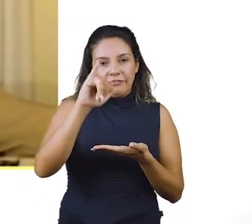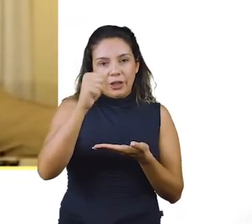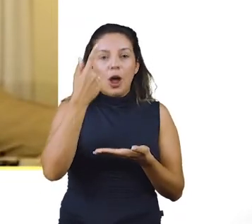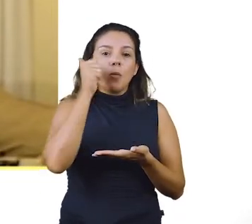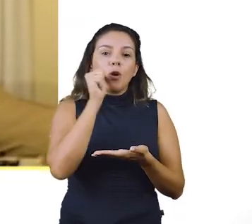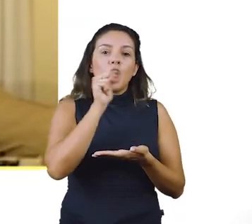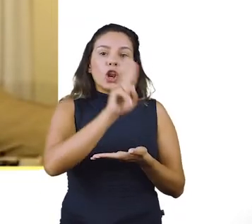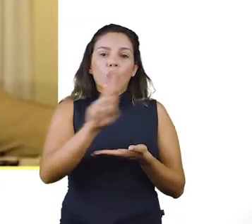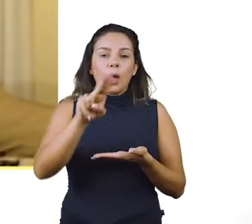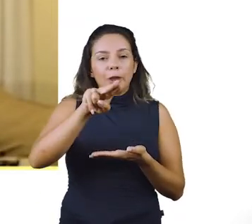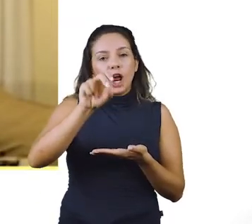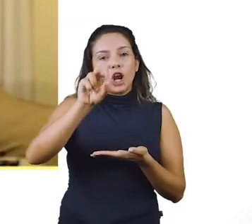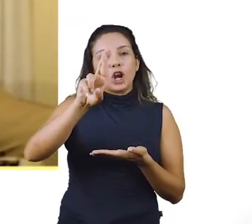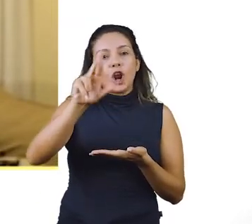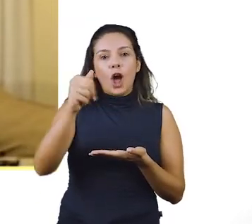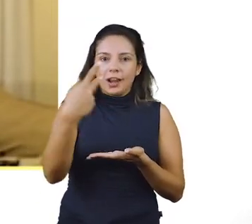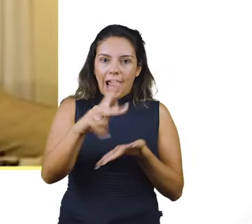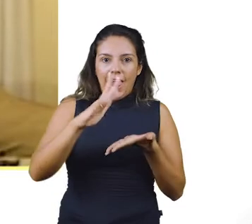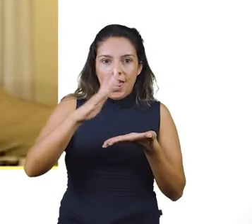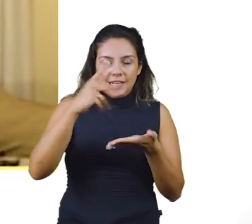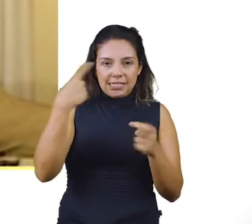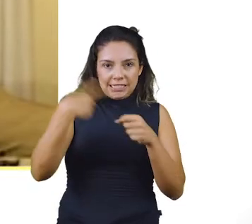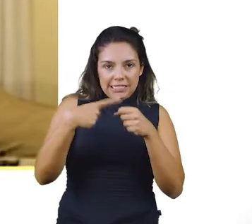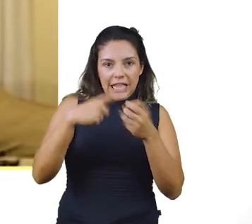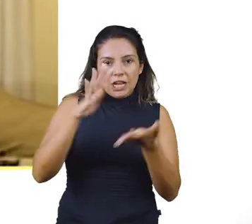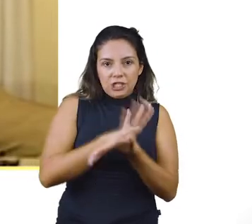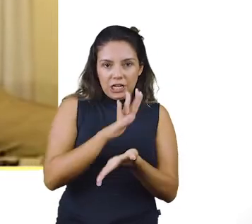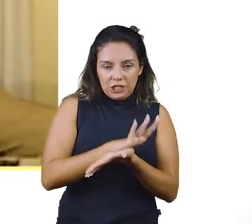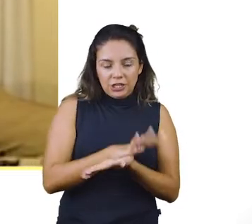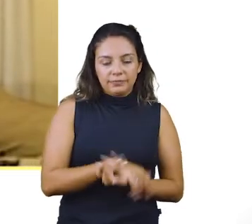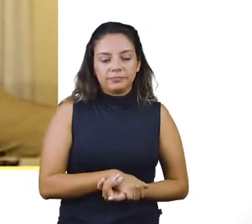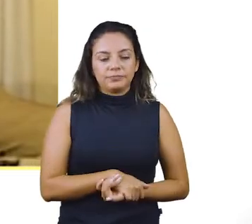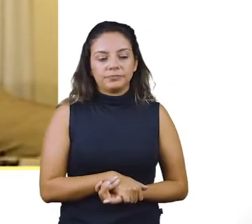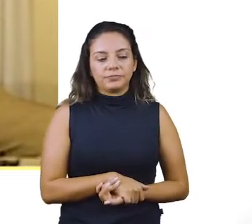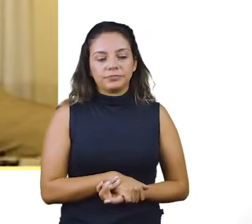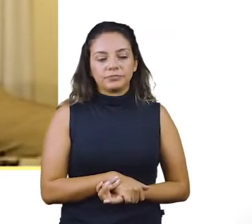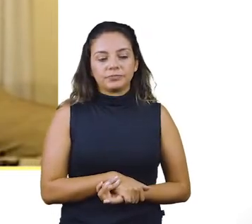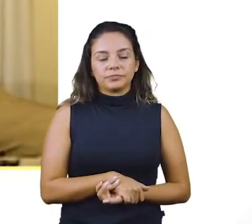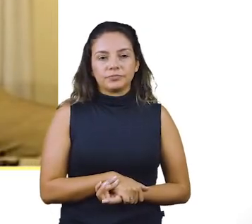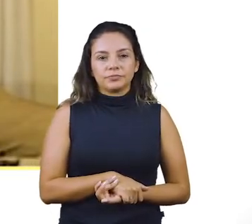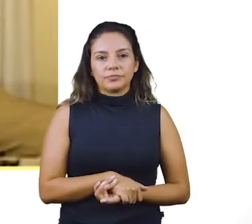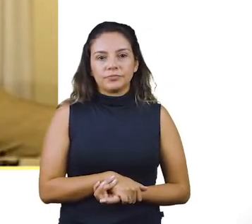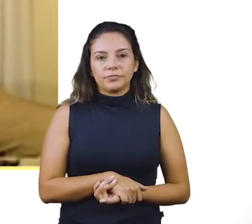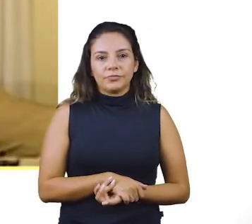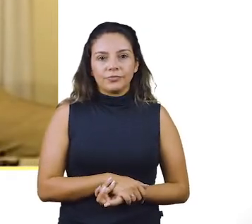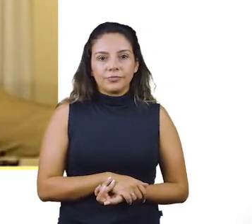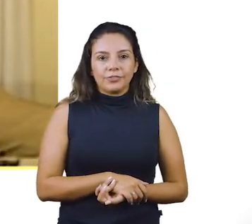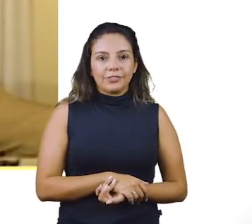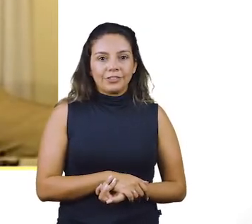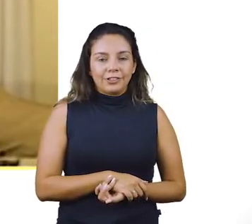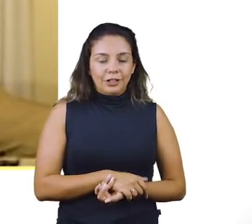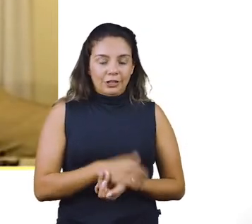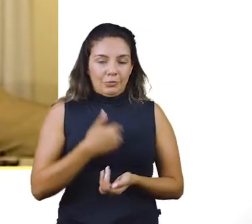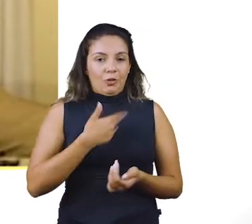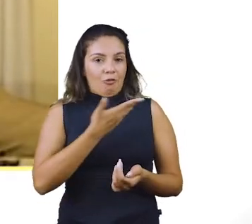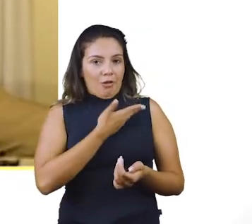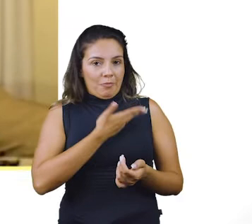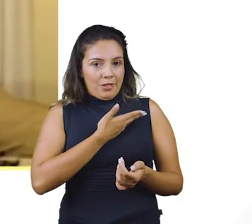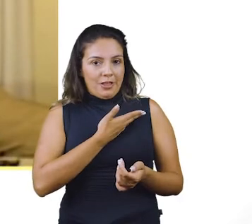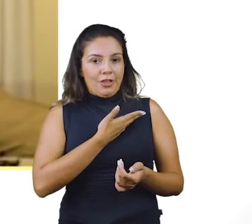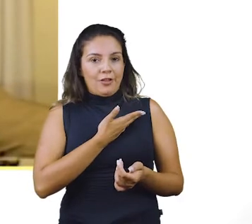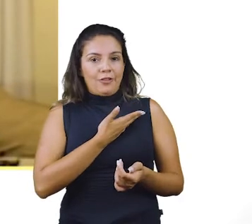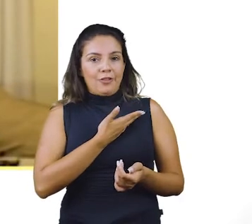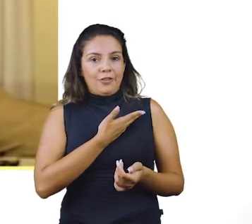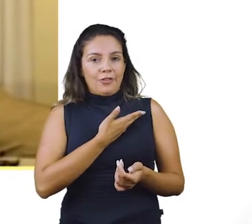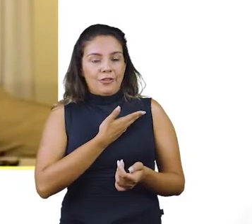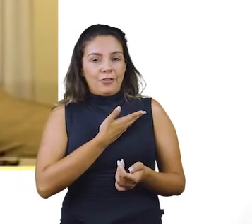personagem aqui de Araxá. Essa biografia não está, aliás, até levei o puxão de orelha de um grande amigo agora, o Germano Afonso, por que essa